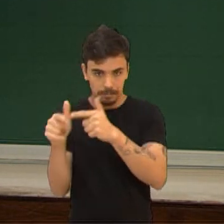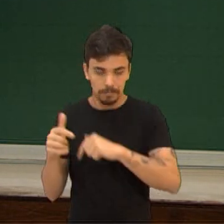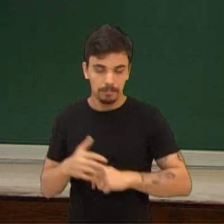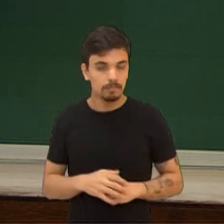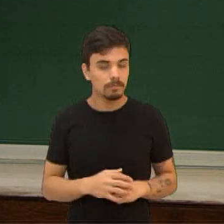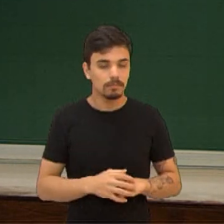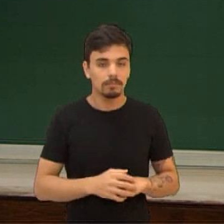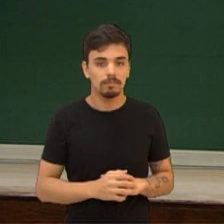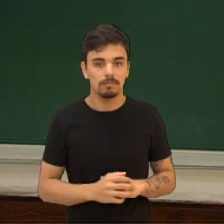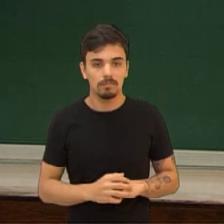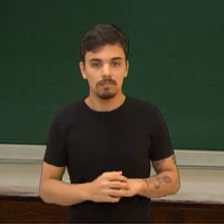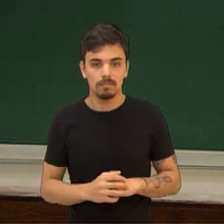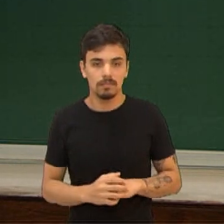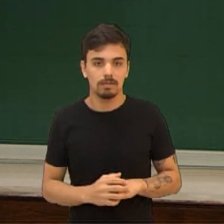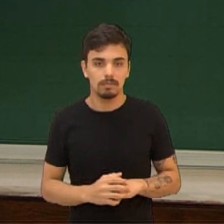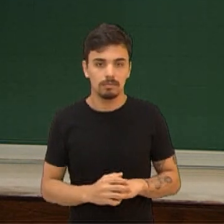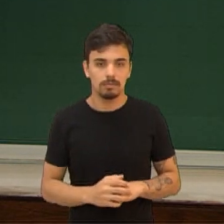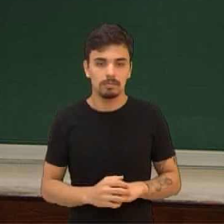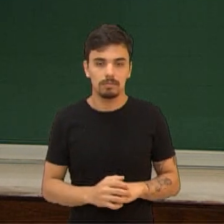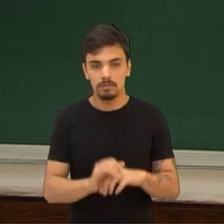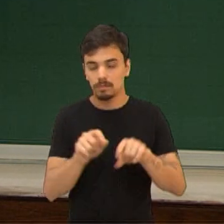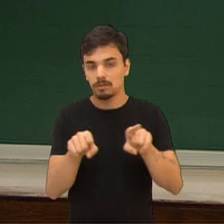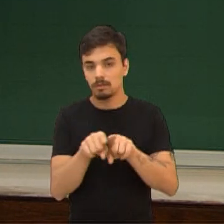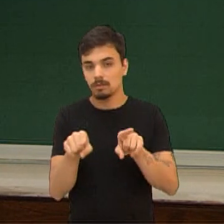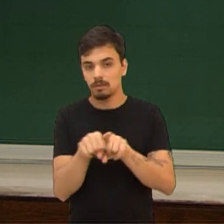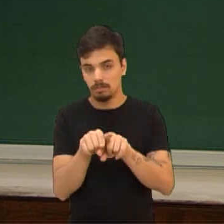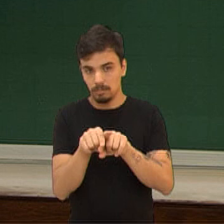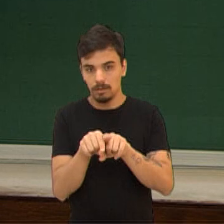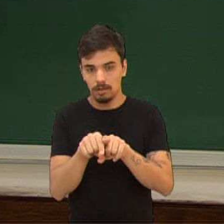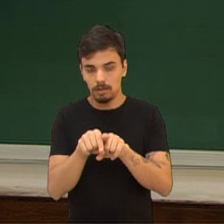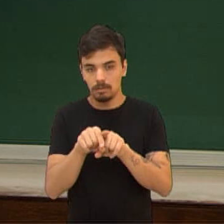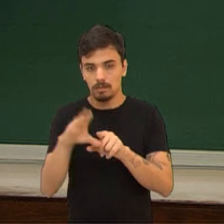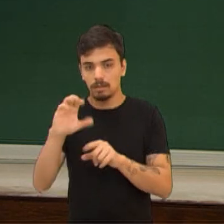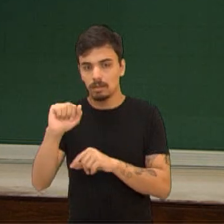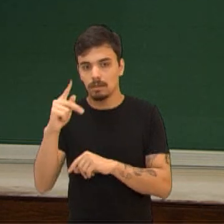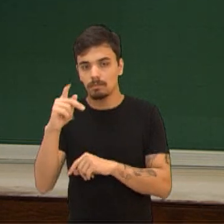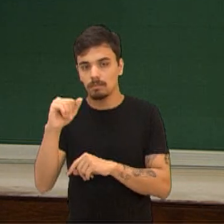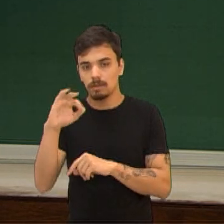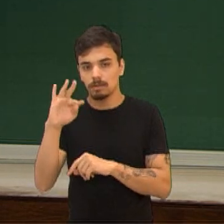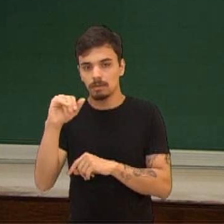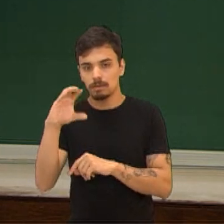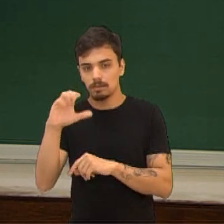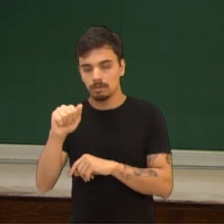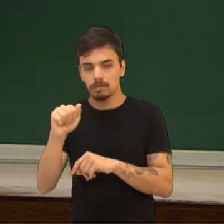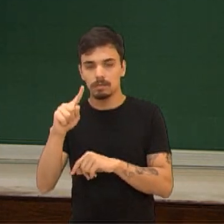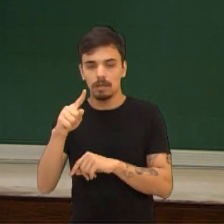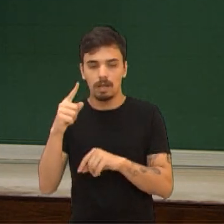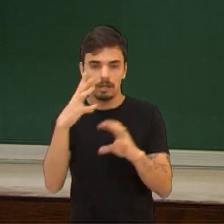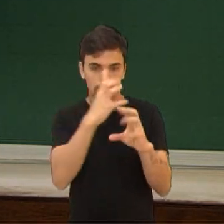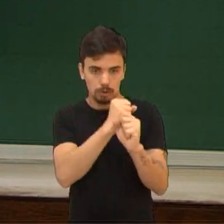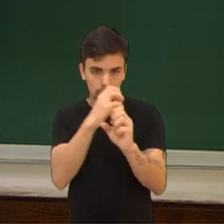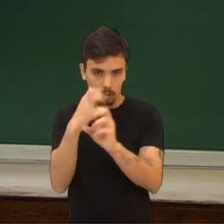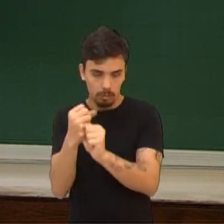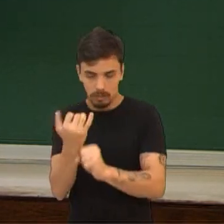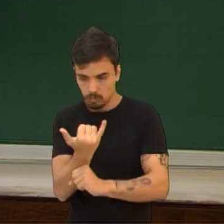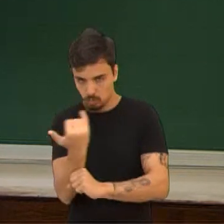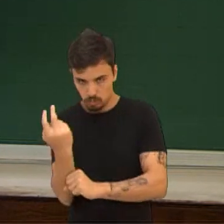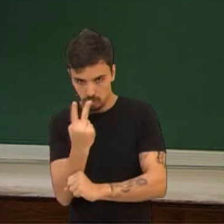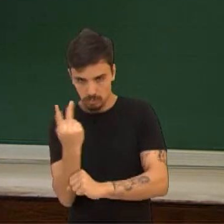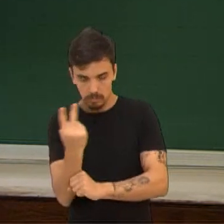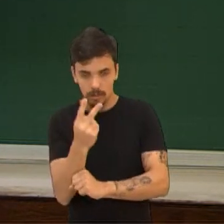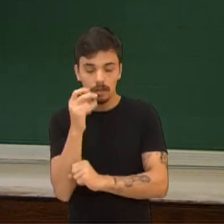capacitor. E que a capacitância equivalente é a soma das capacitâncias. Vimos também que a